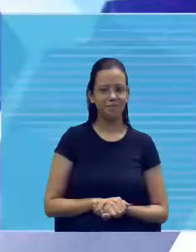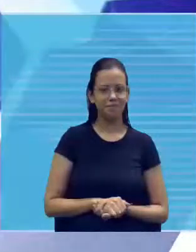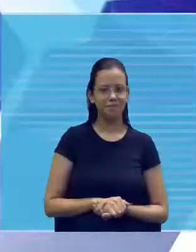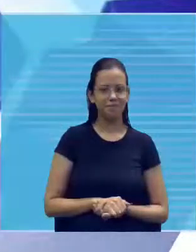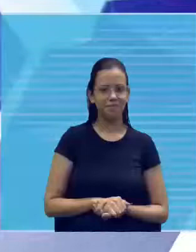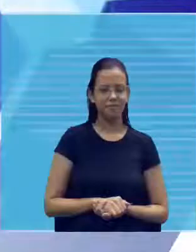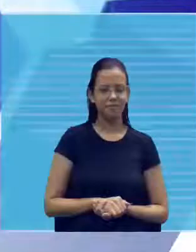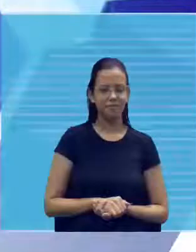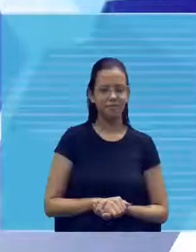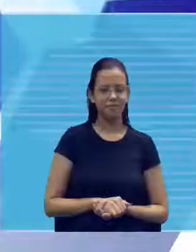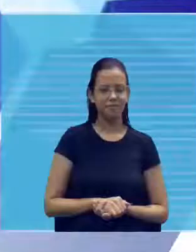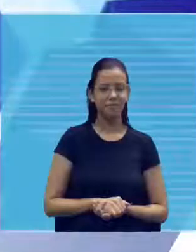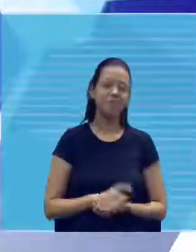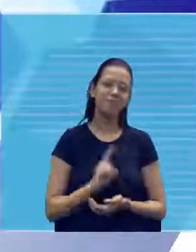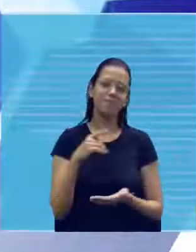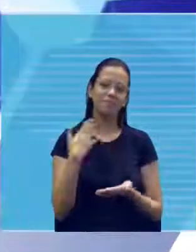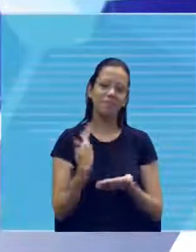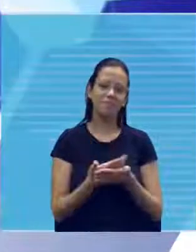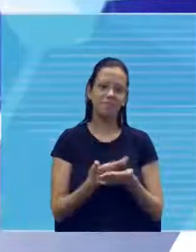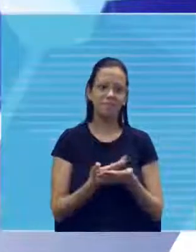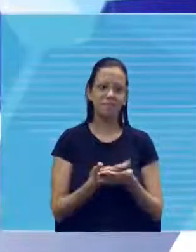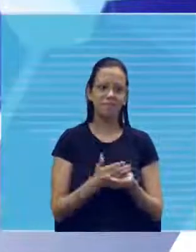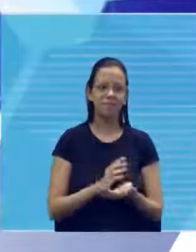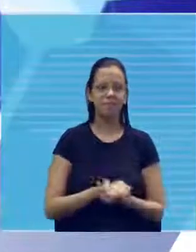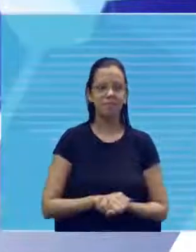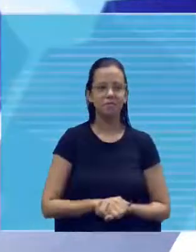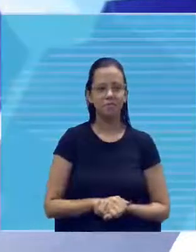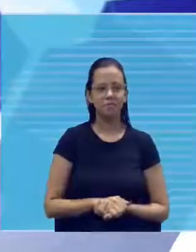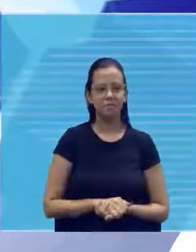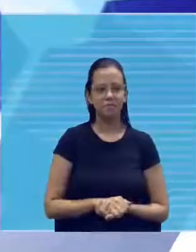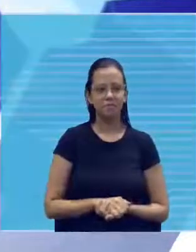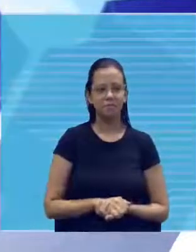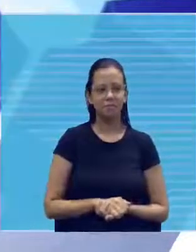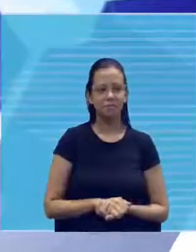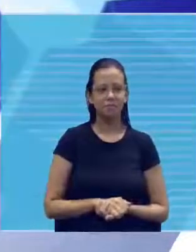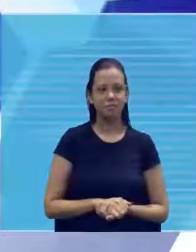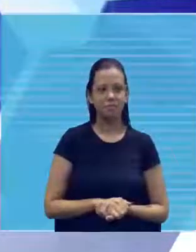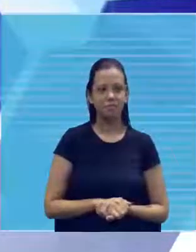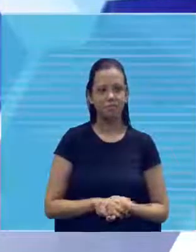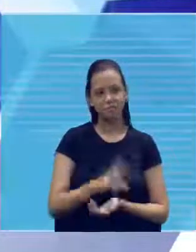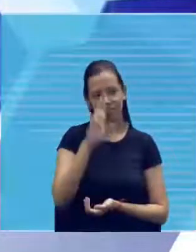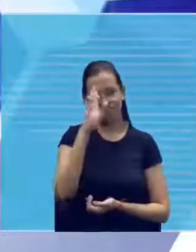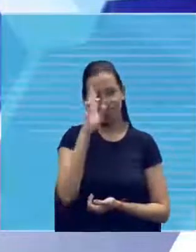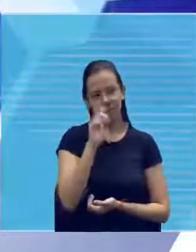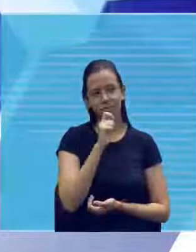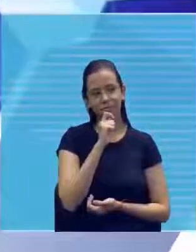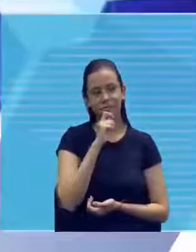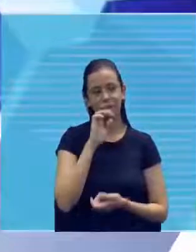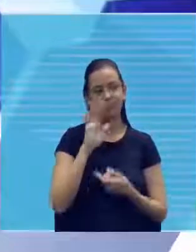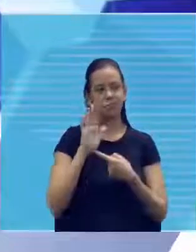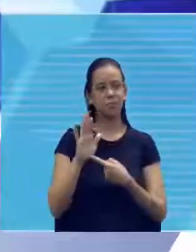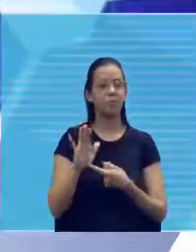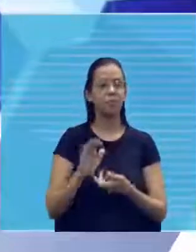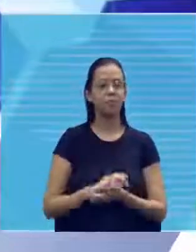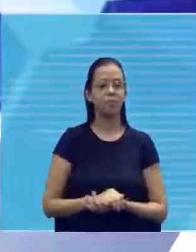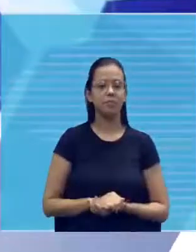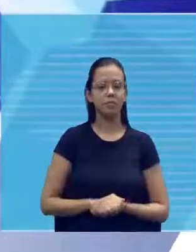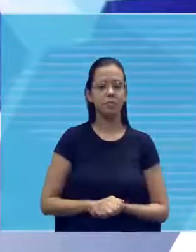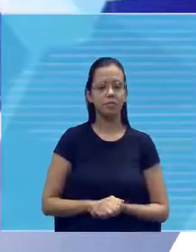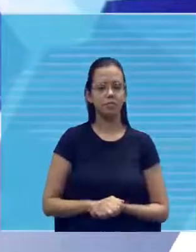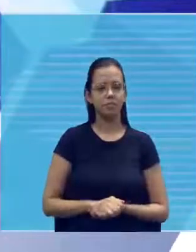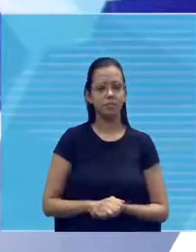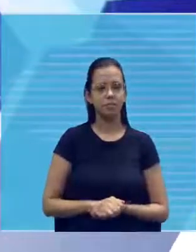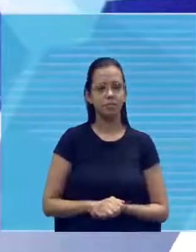Isso foi uma pequena aula, né, que eu atendi. Olha, minha gente. E o Bruno ainda pegou. Gente,